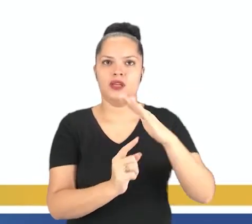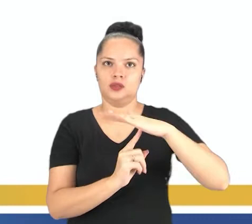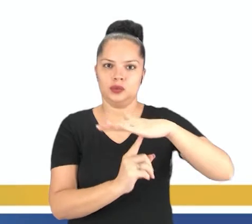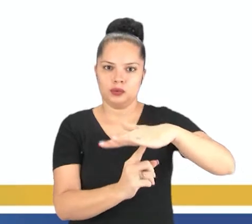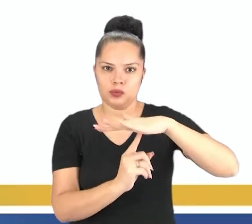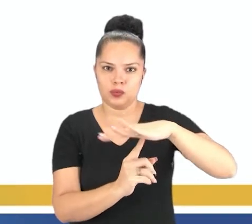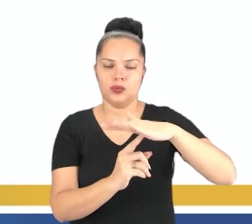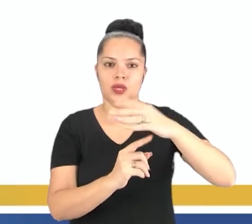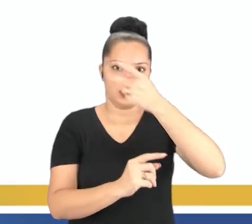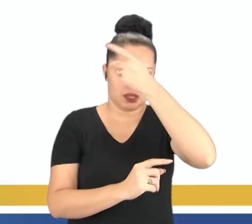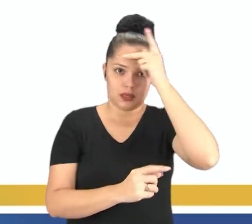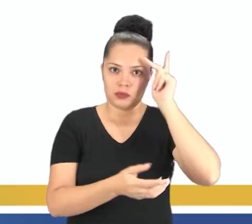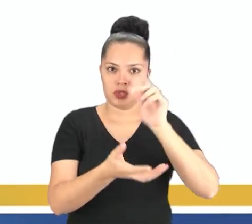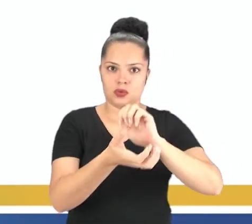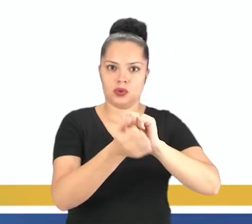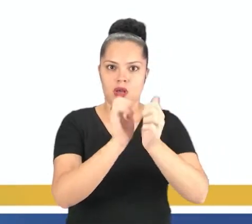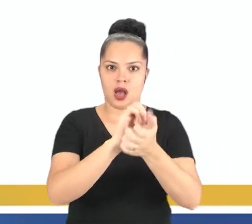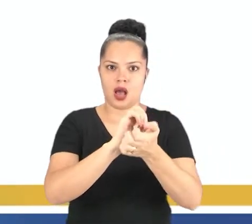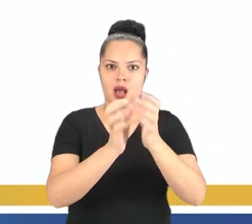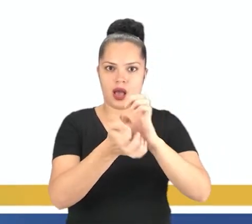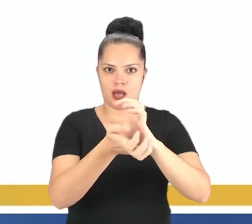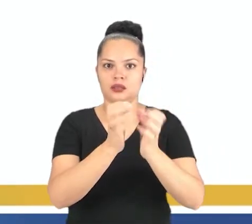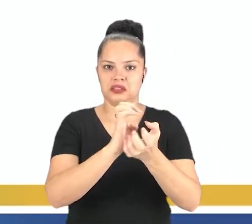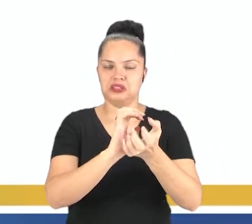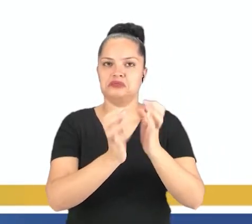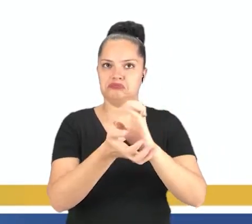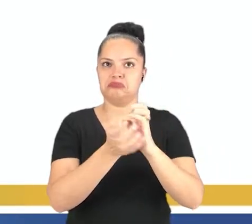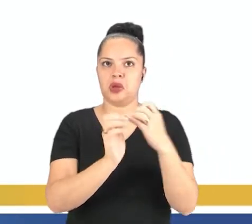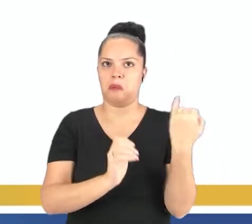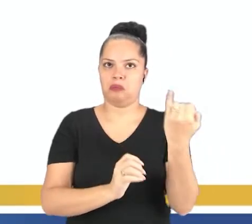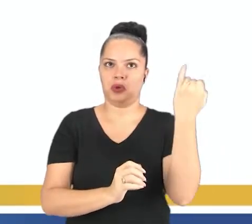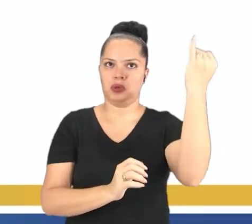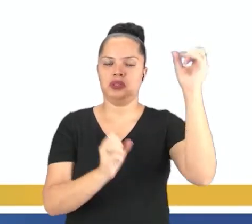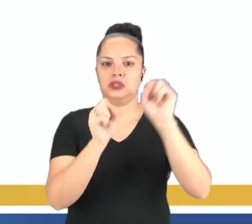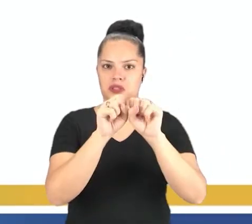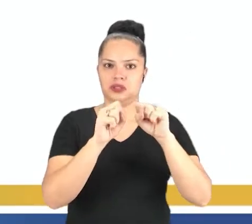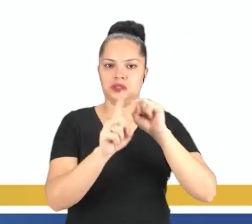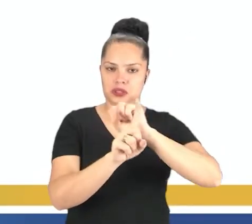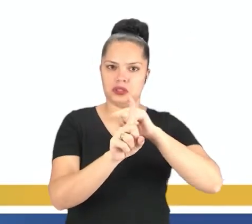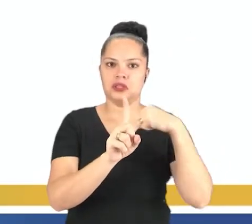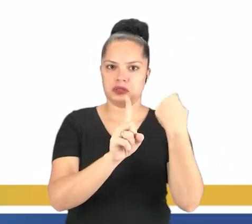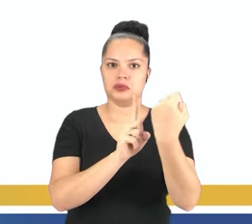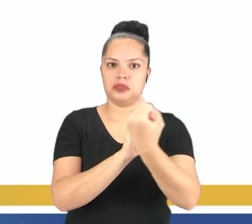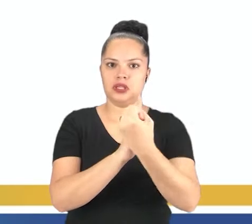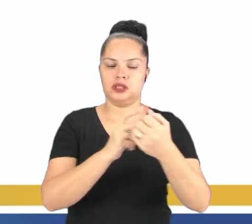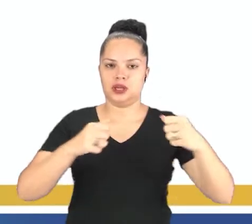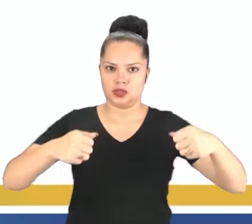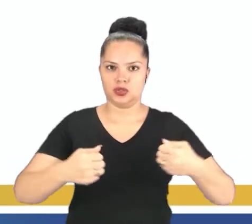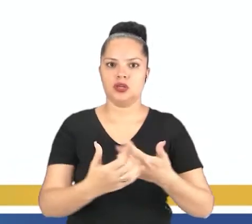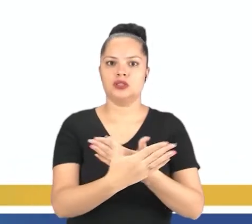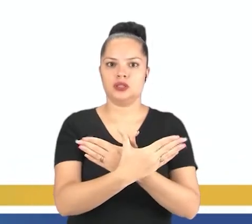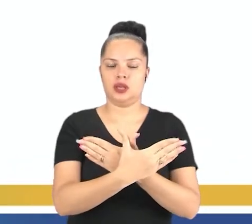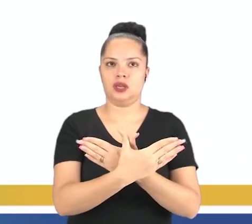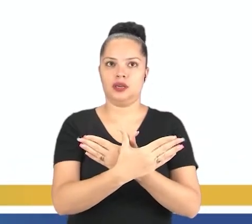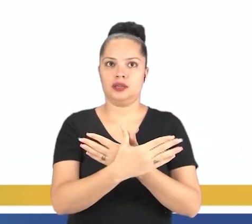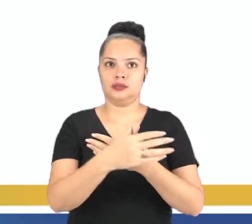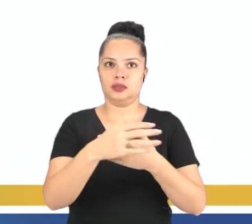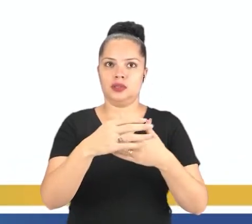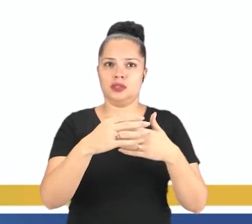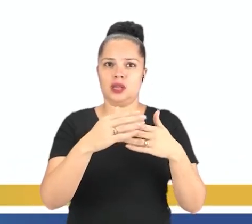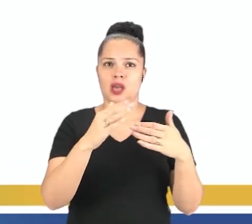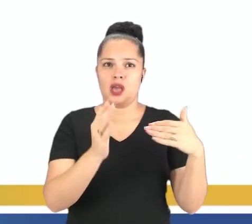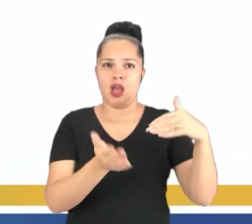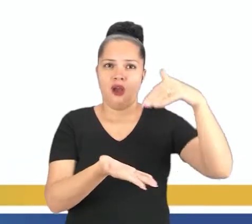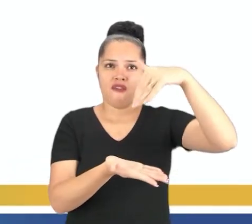é digamos a parte Nobre né da e da sociedade Asteca e em baixo que é a base que era quem